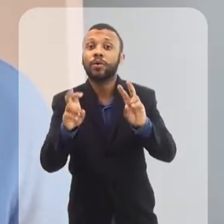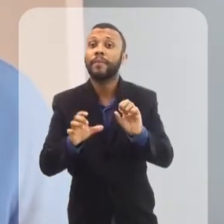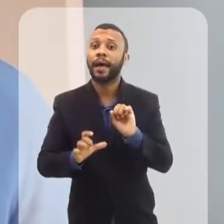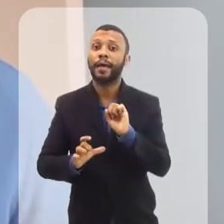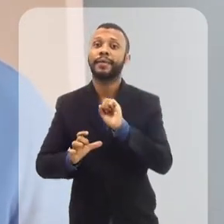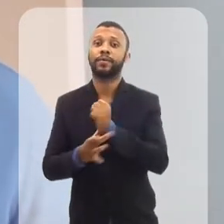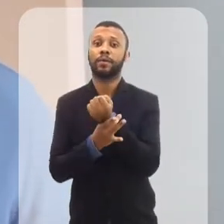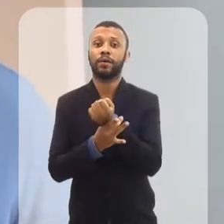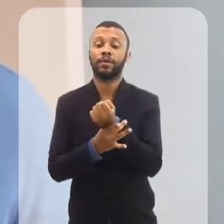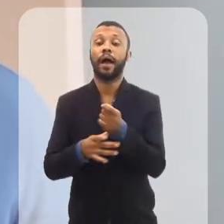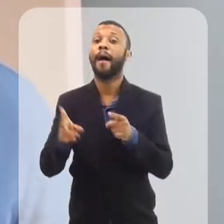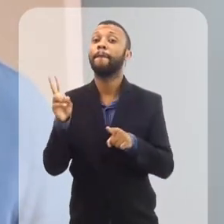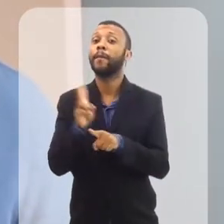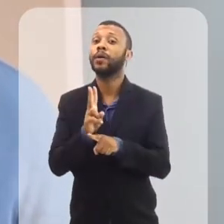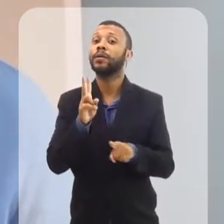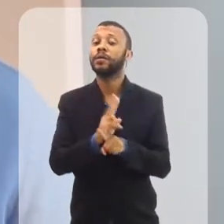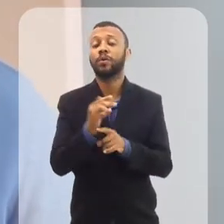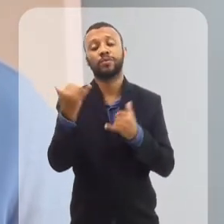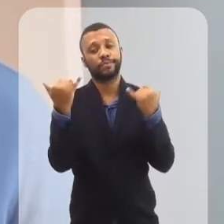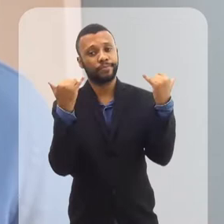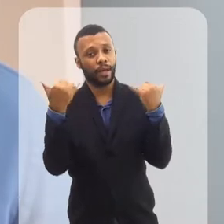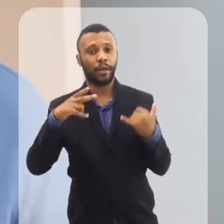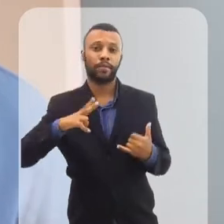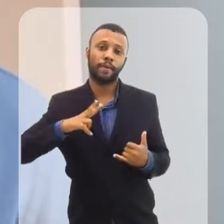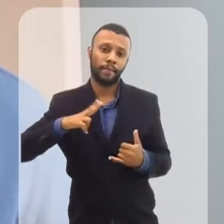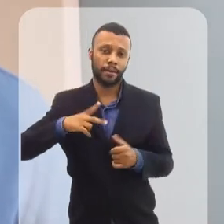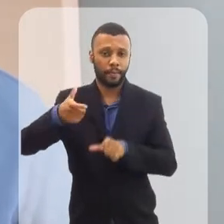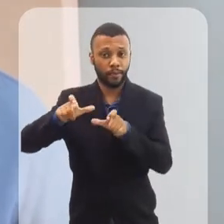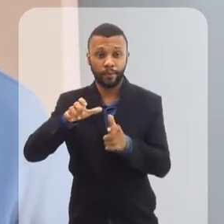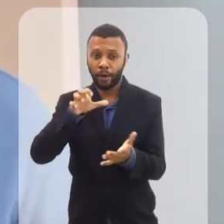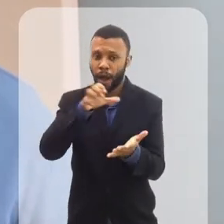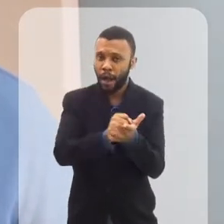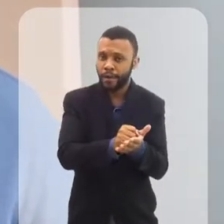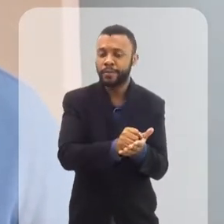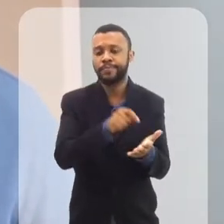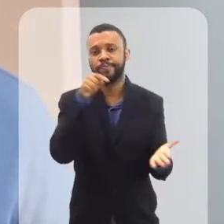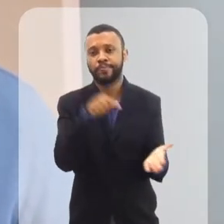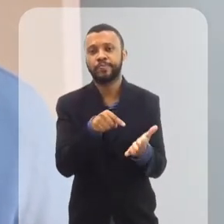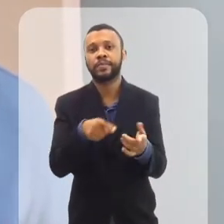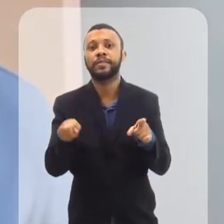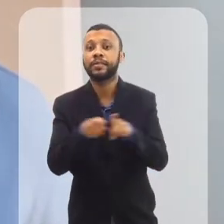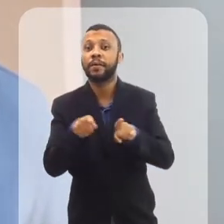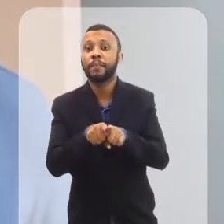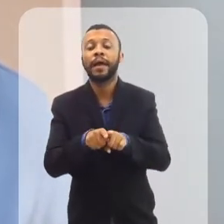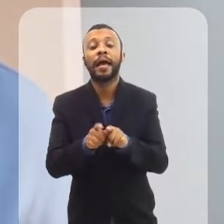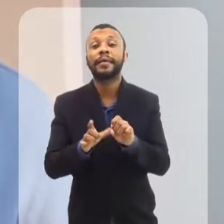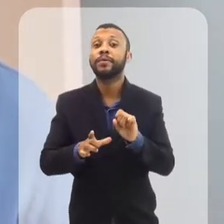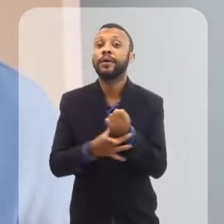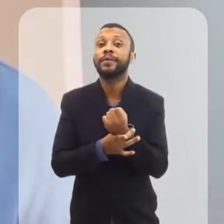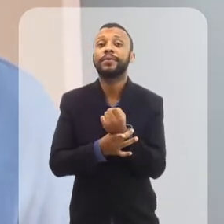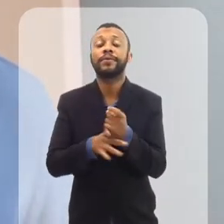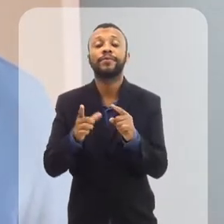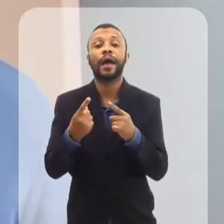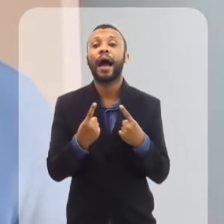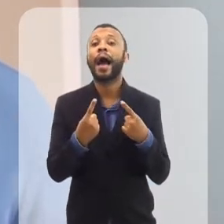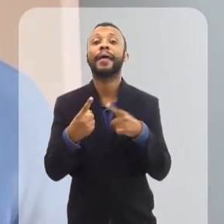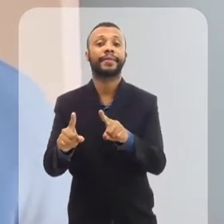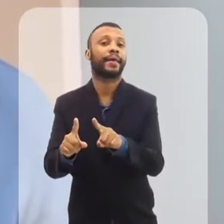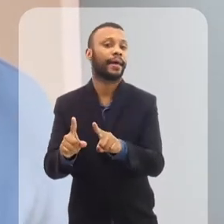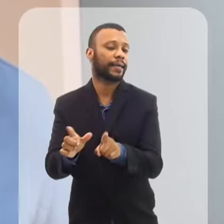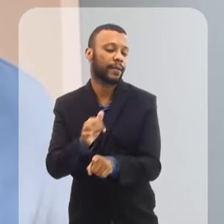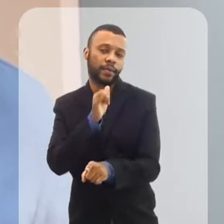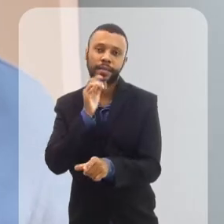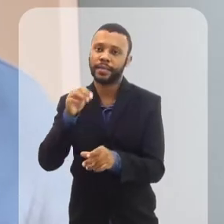da segurança, a proteção dos dados pessoais das pessoas que vão entrar e a questão mesmo de segurança de ataques. Porque, por